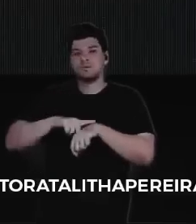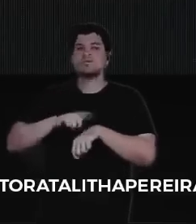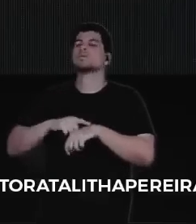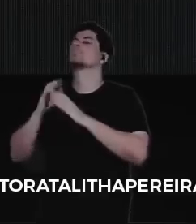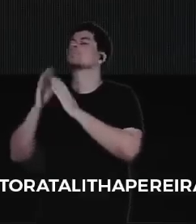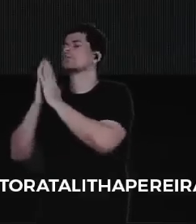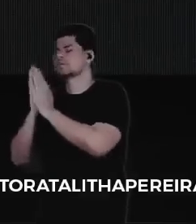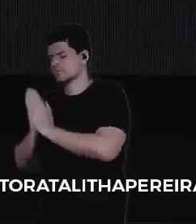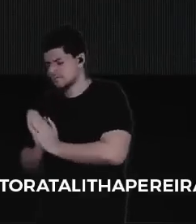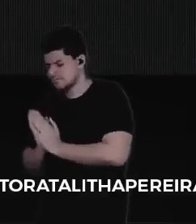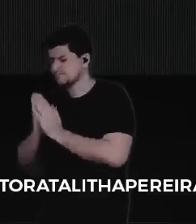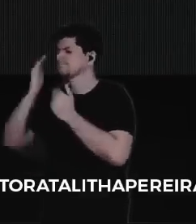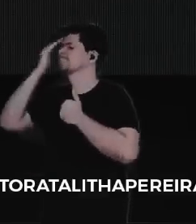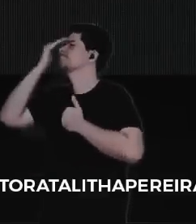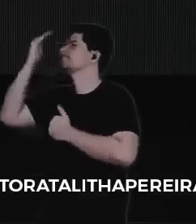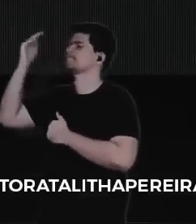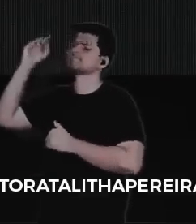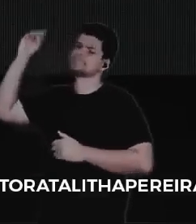agradecendo,